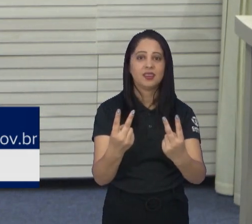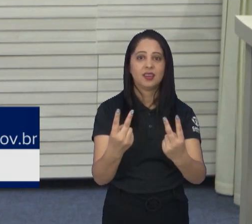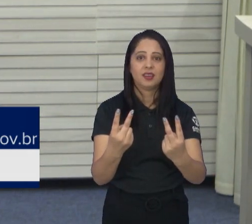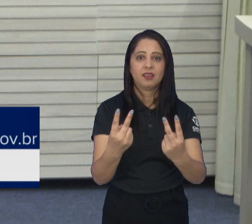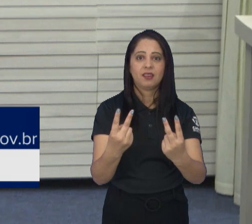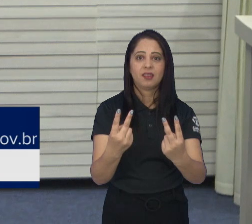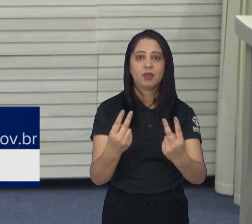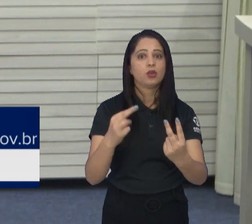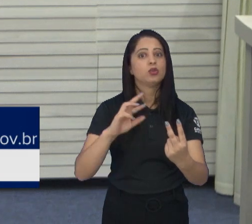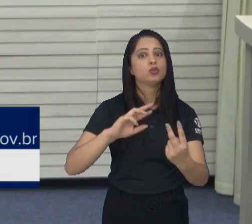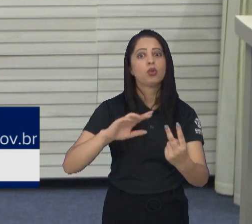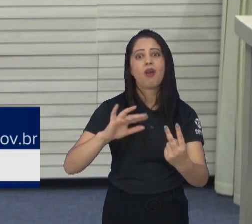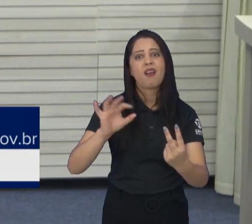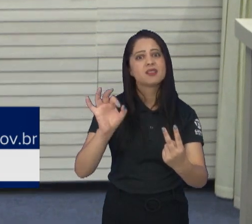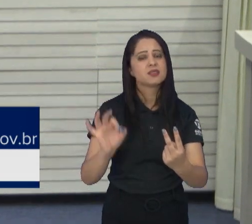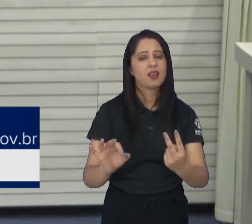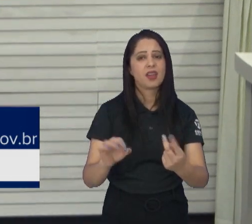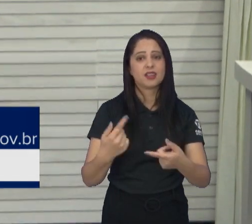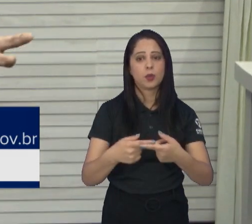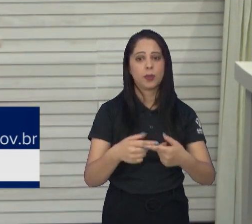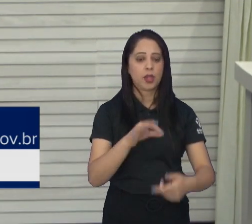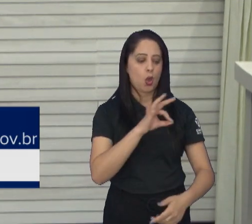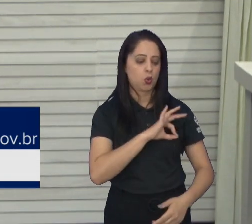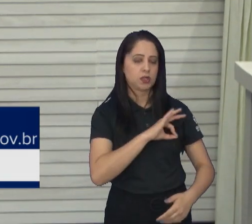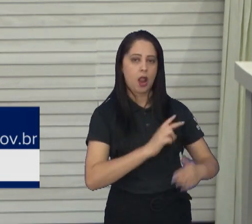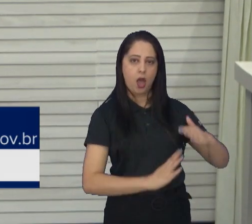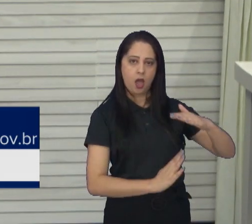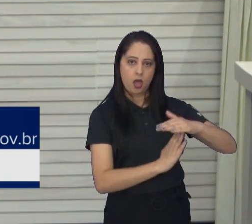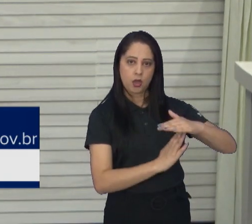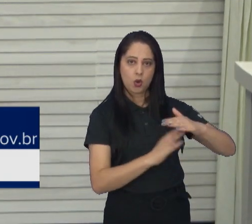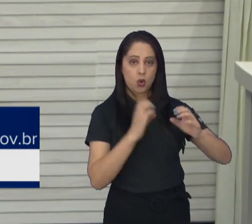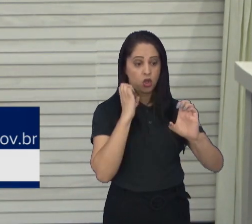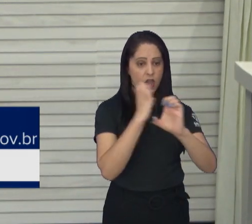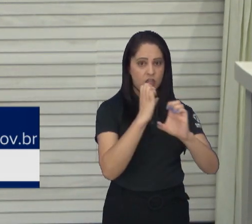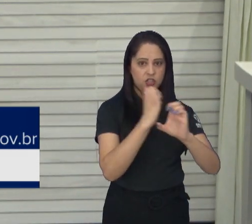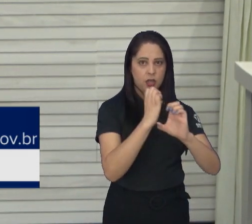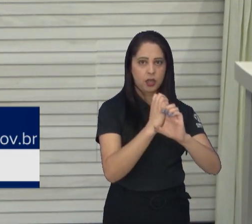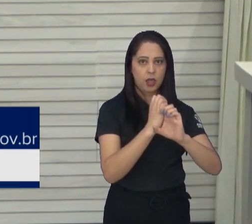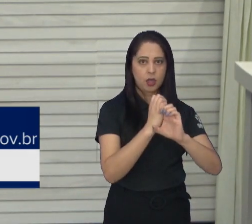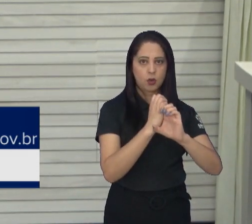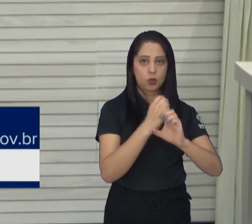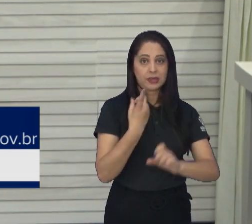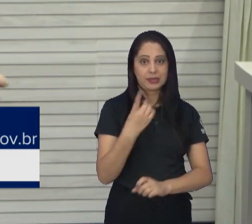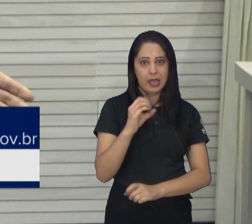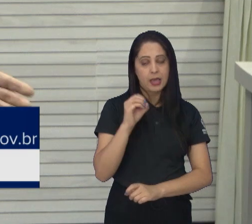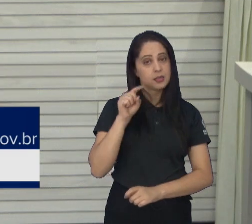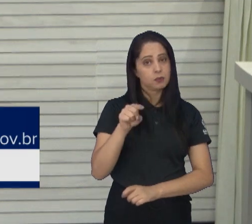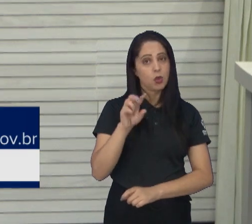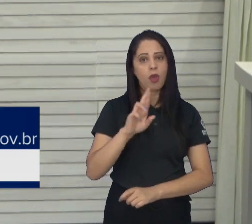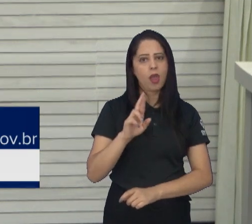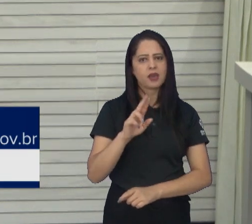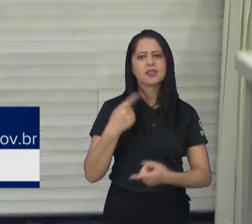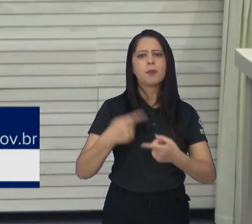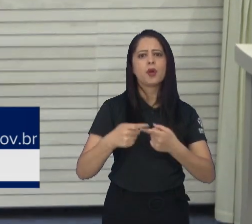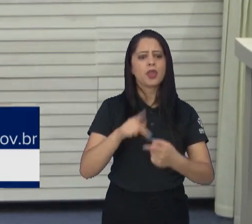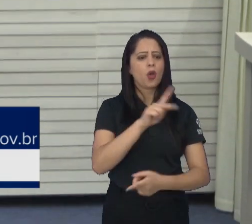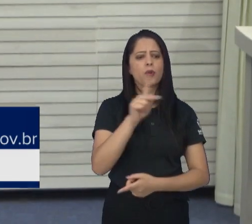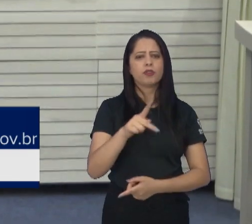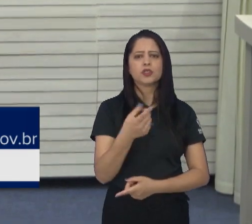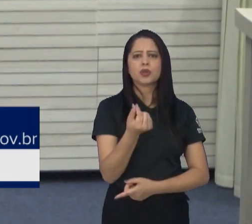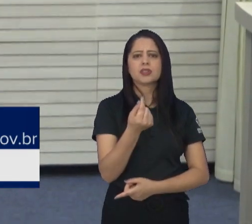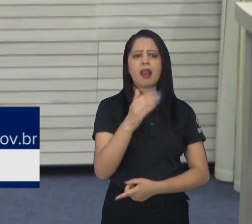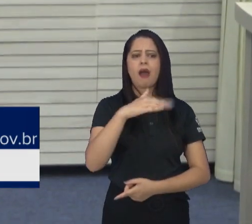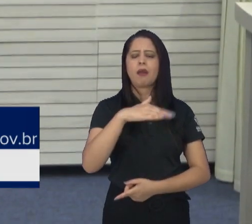direito. Porque um piso de um engenheiro é em torno de 10 mil reais. Por que que o do professor não pode ser 10 mil